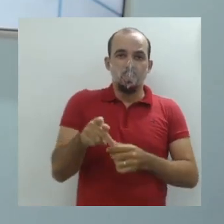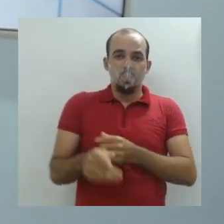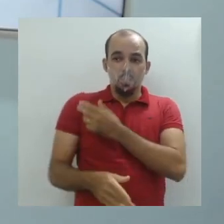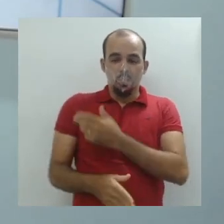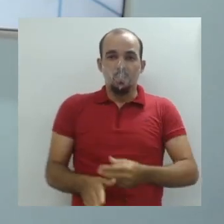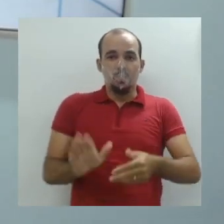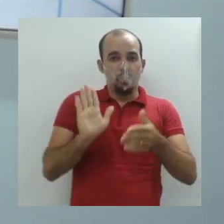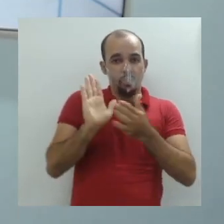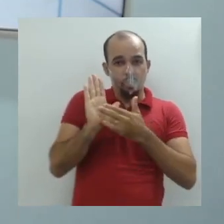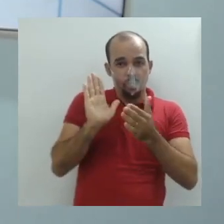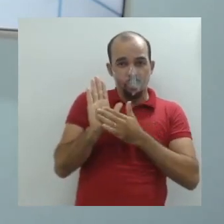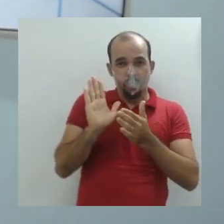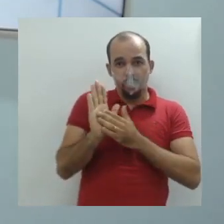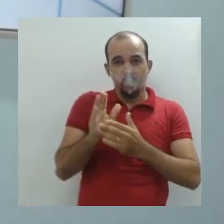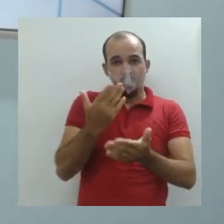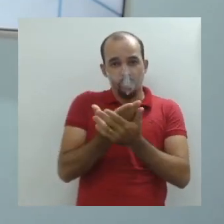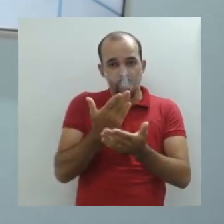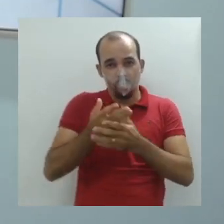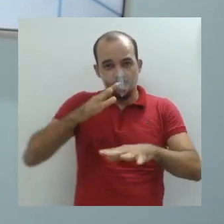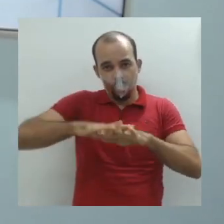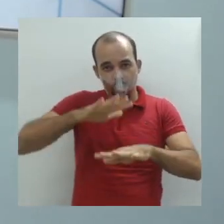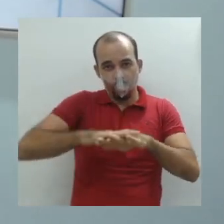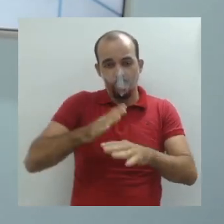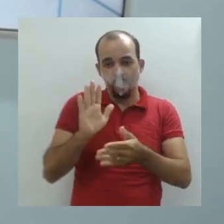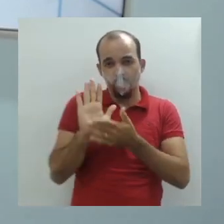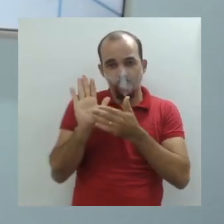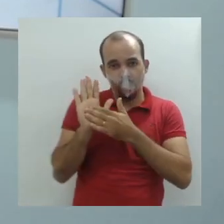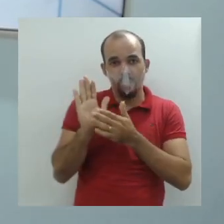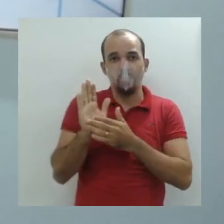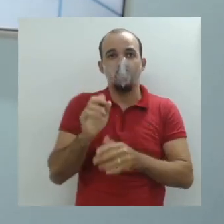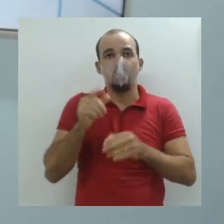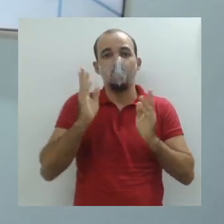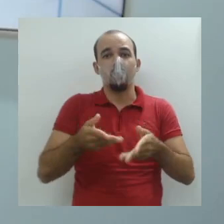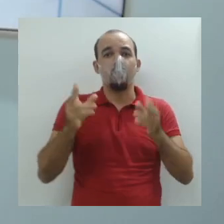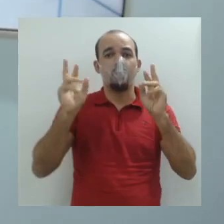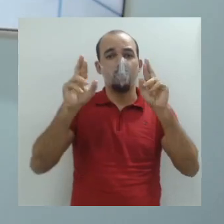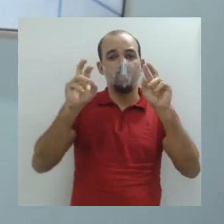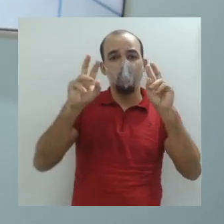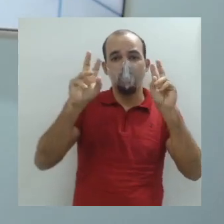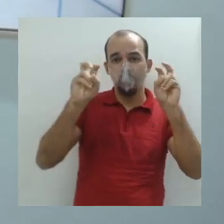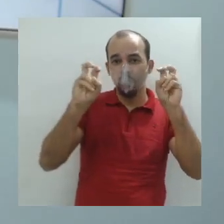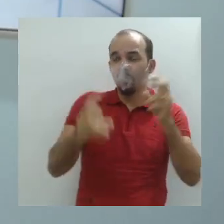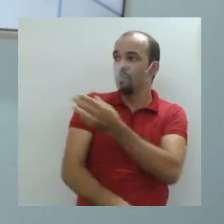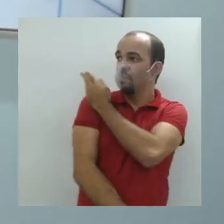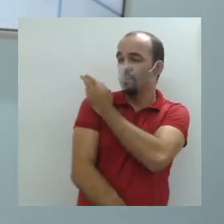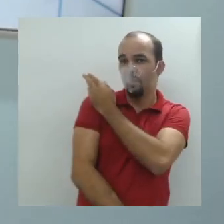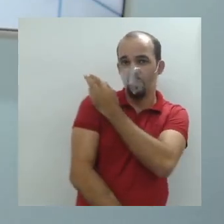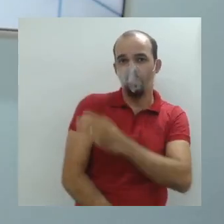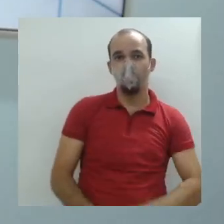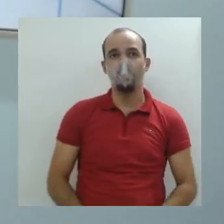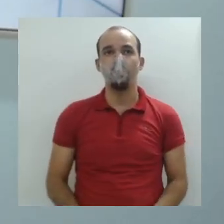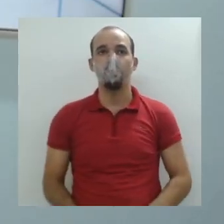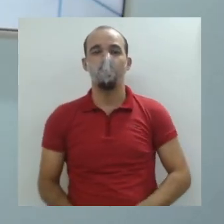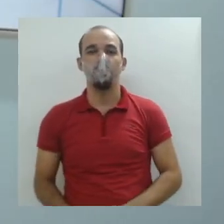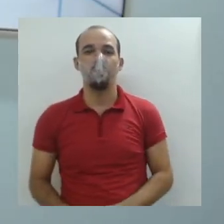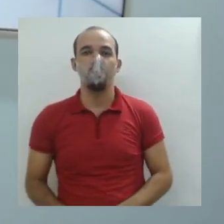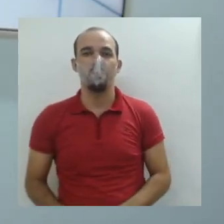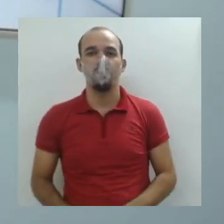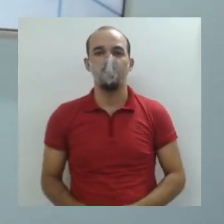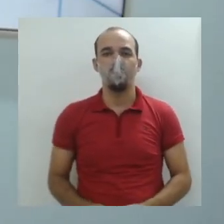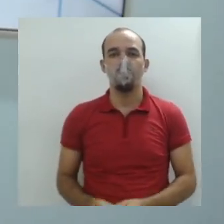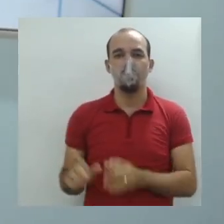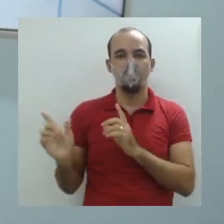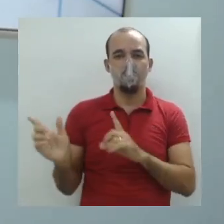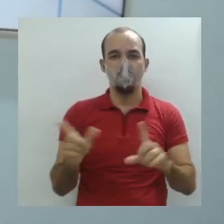para você, onde vamos falar sobre razões trigonométricas. Aninha, coloca a tela geral, por gentileza, para